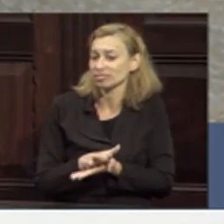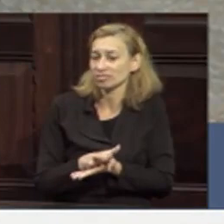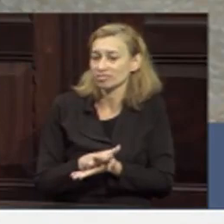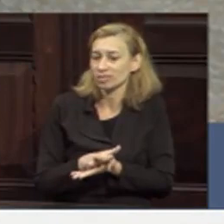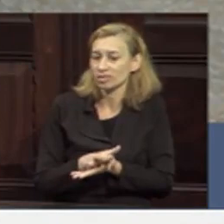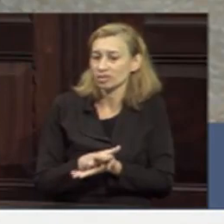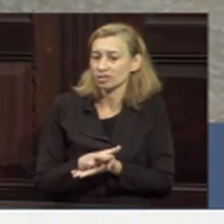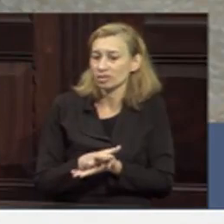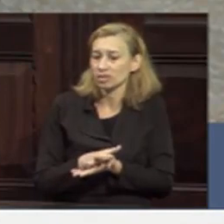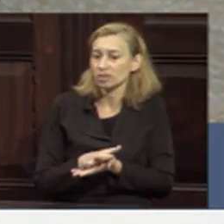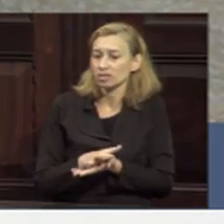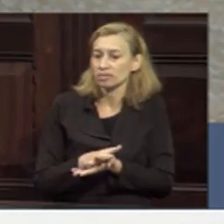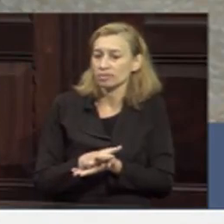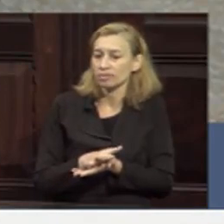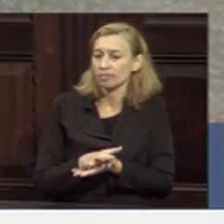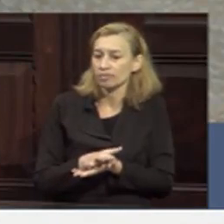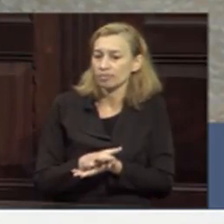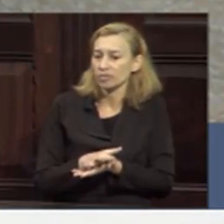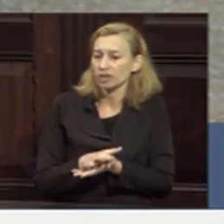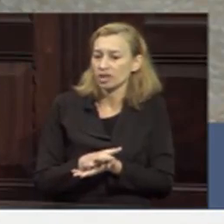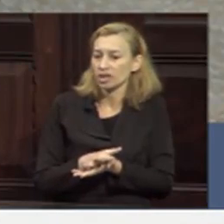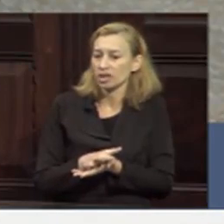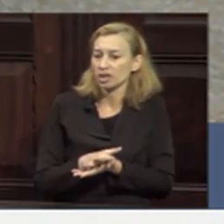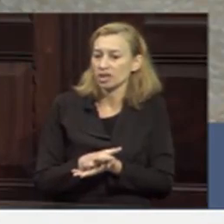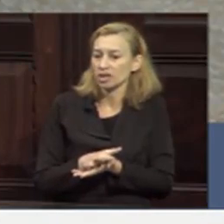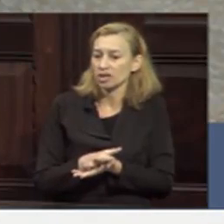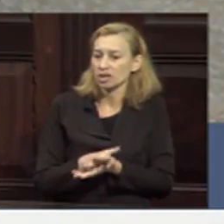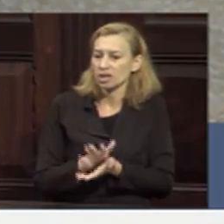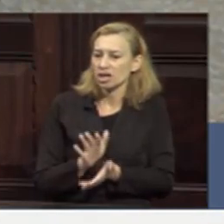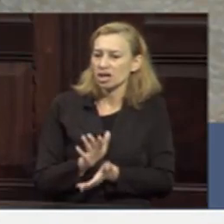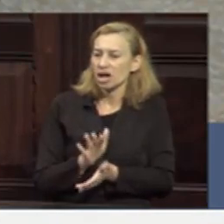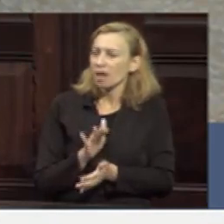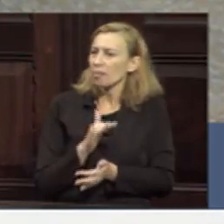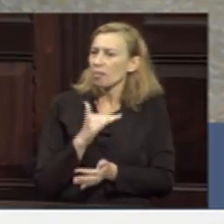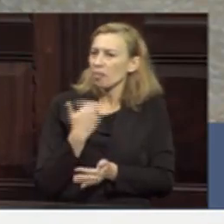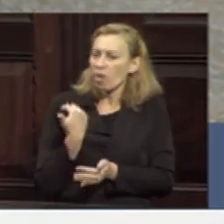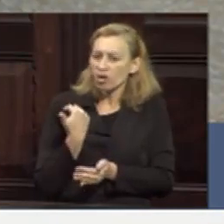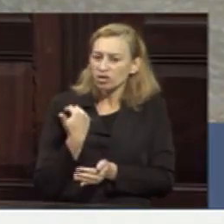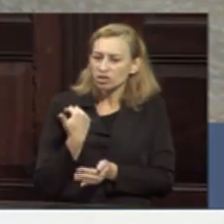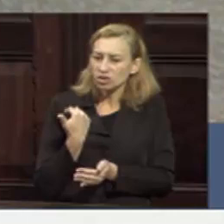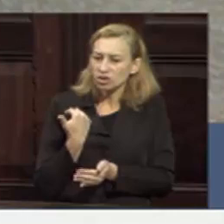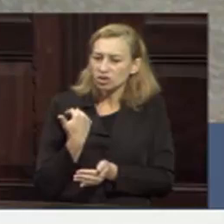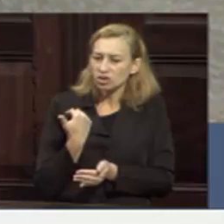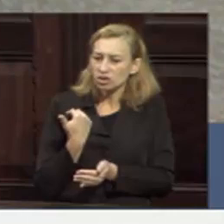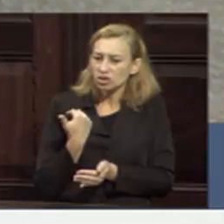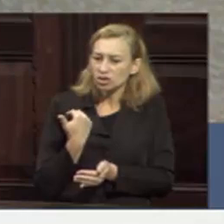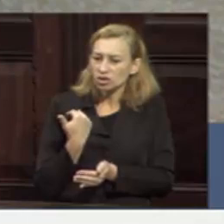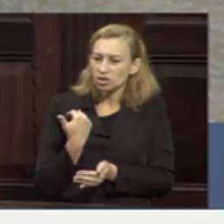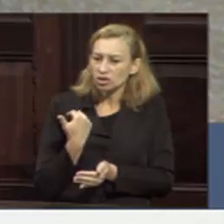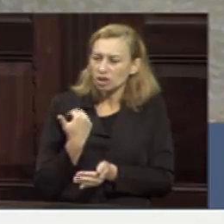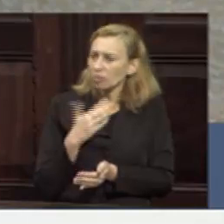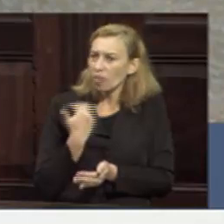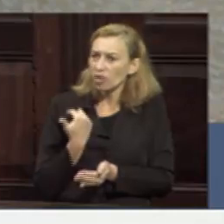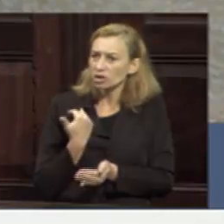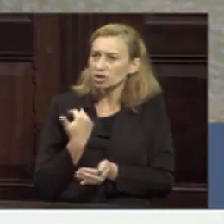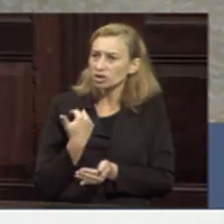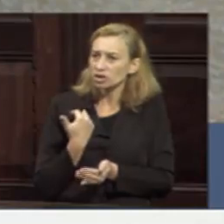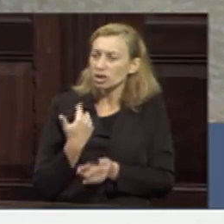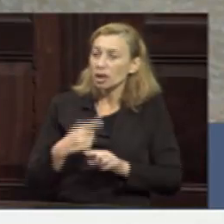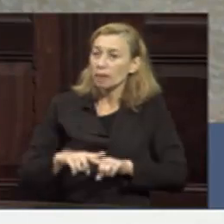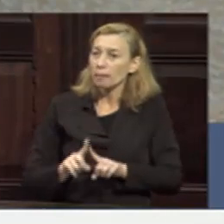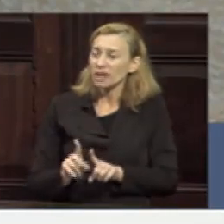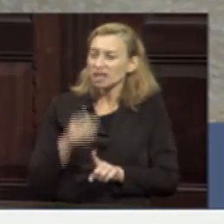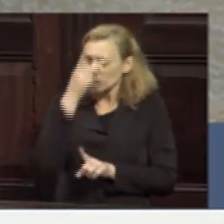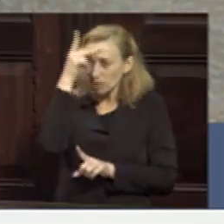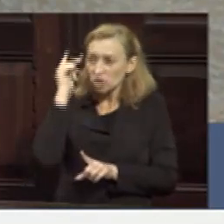Então é político. Não é a morte dela, eu não sei por que é. Mas a exploração é política.